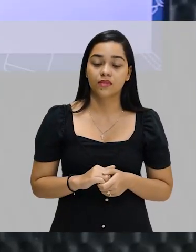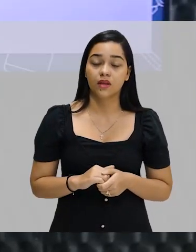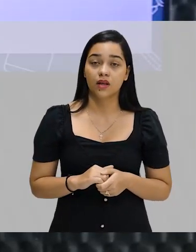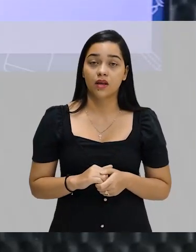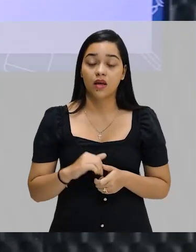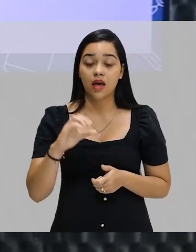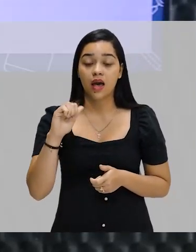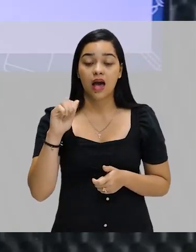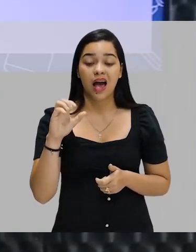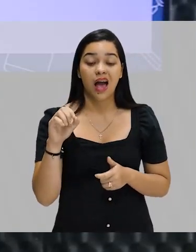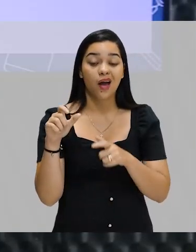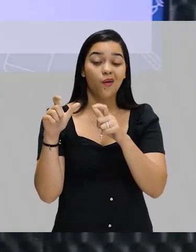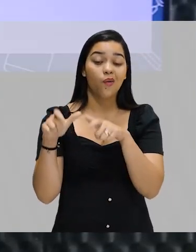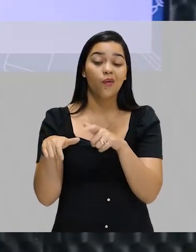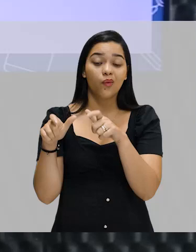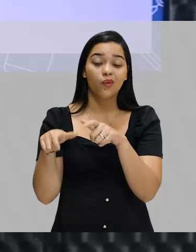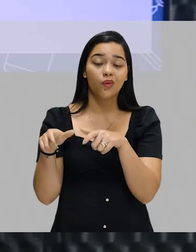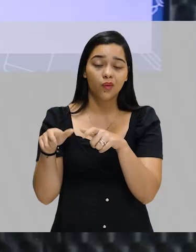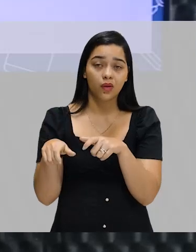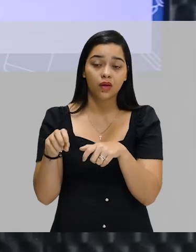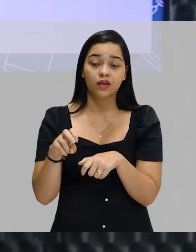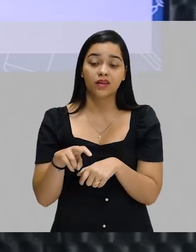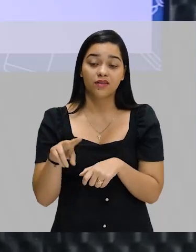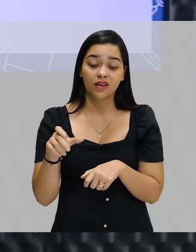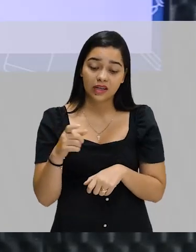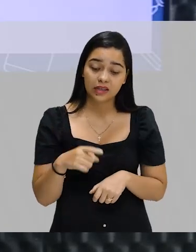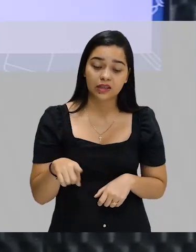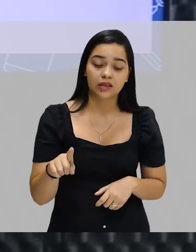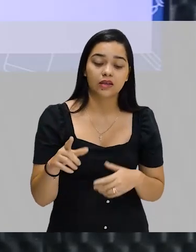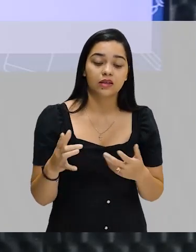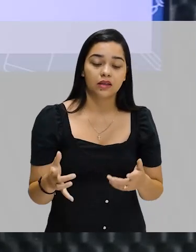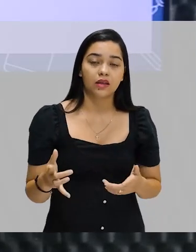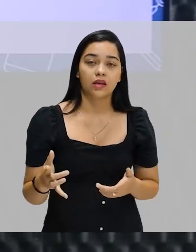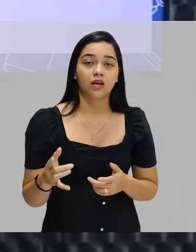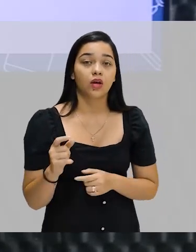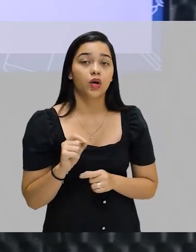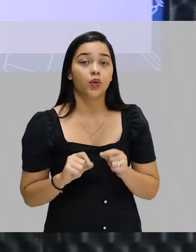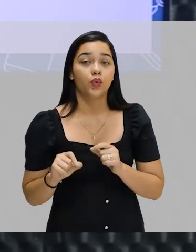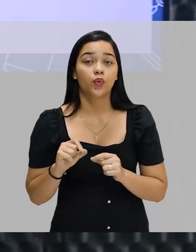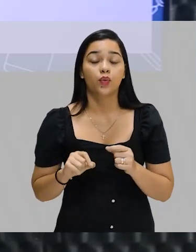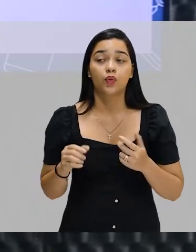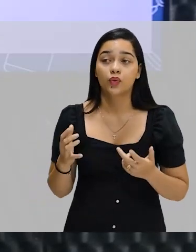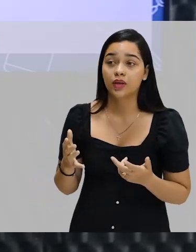cinema é o lugar onde a pessoa vai se dirigir. Então, é